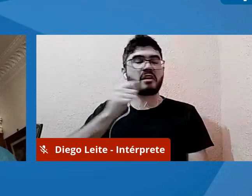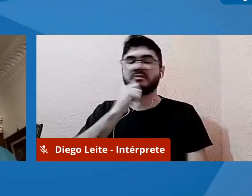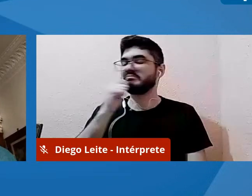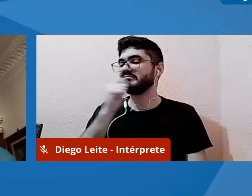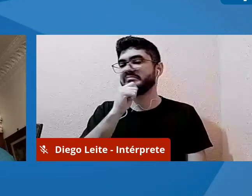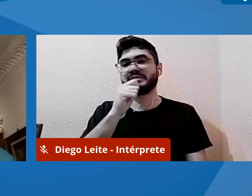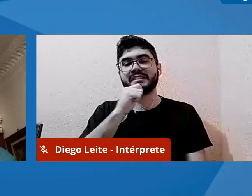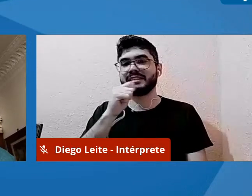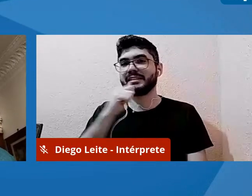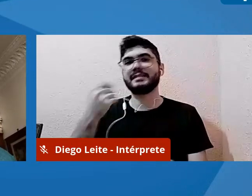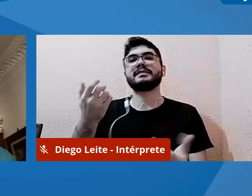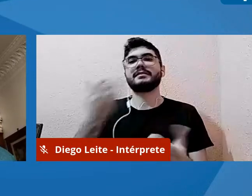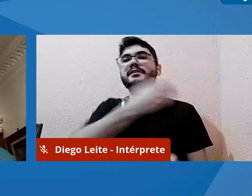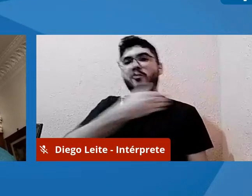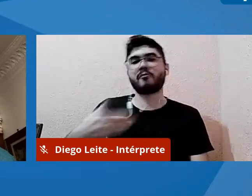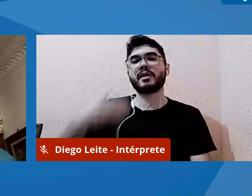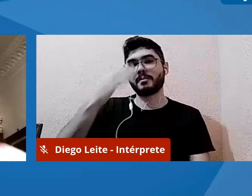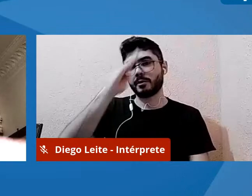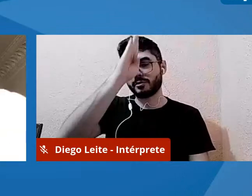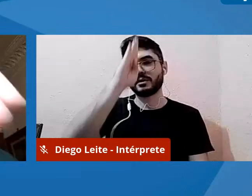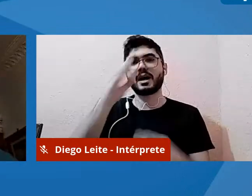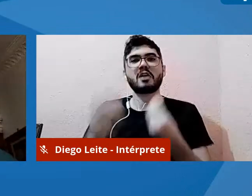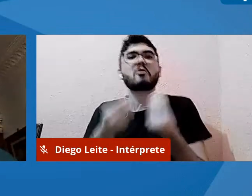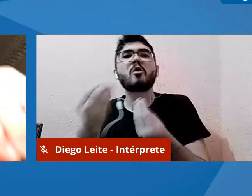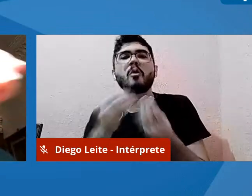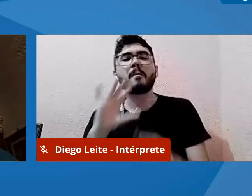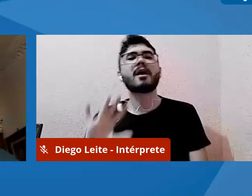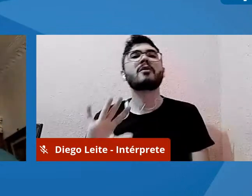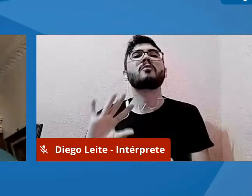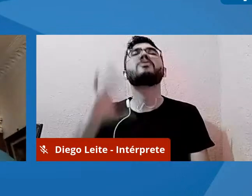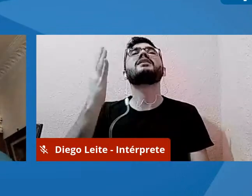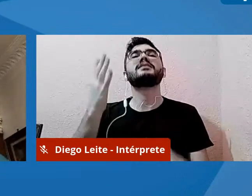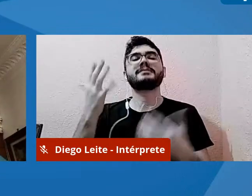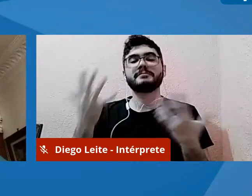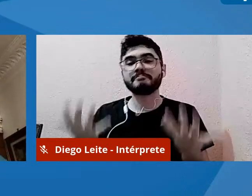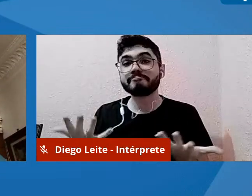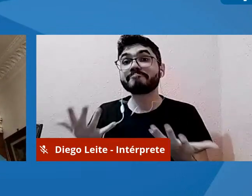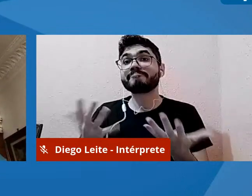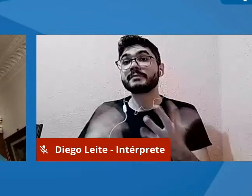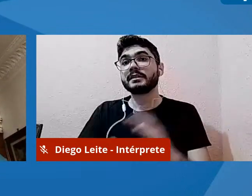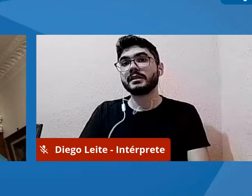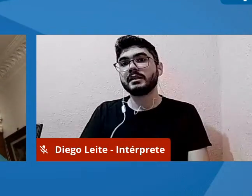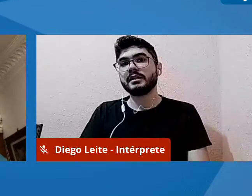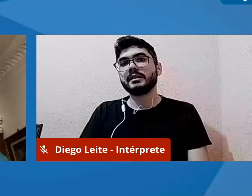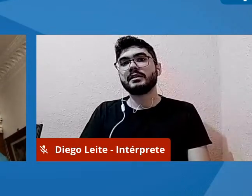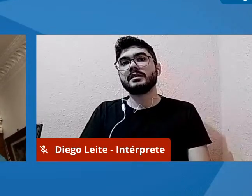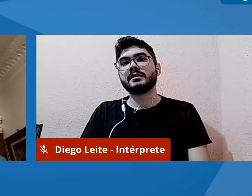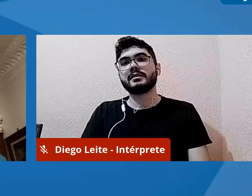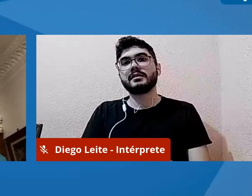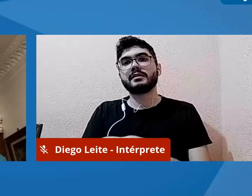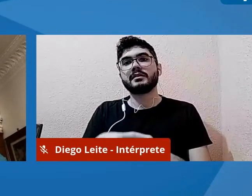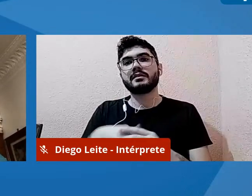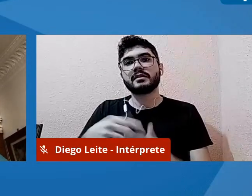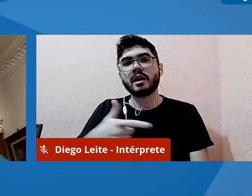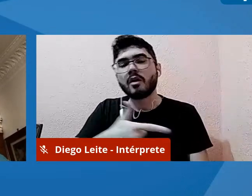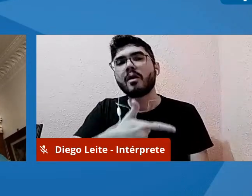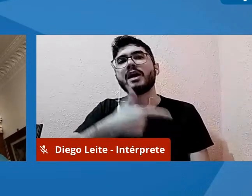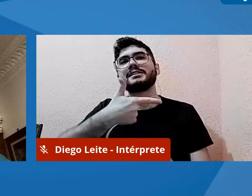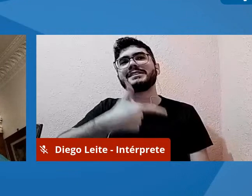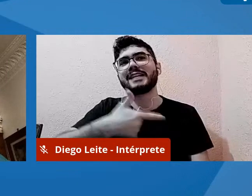Bom, então, o assassinato de figuras da oposição, antifascistas, etc.,